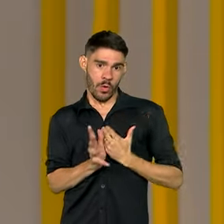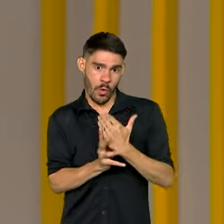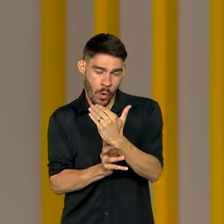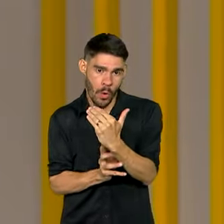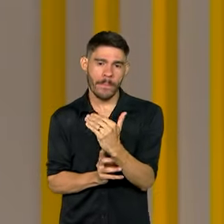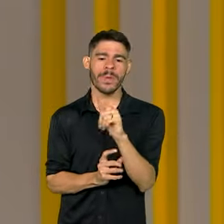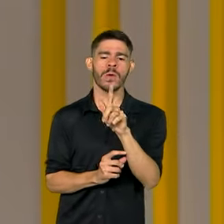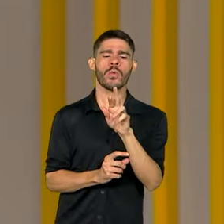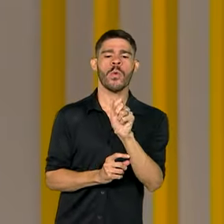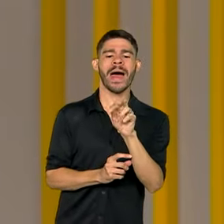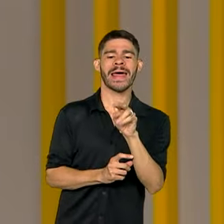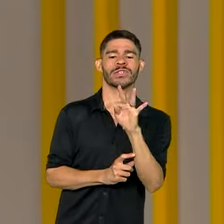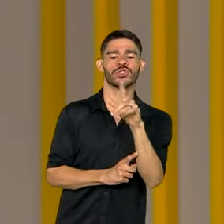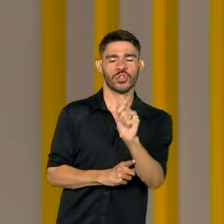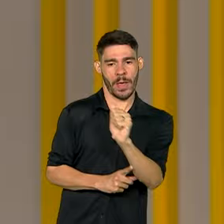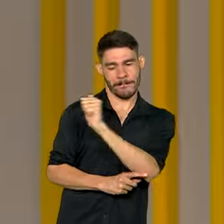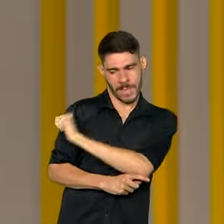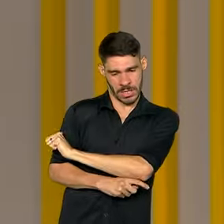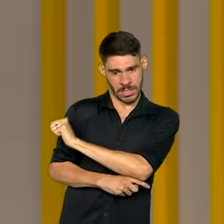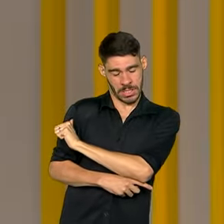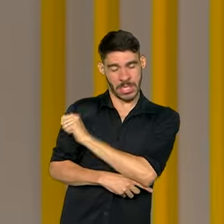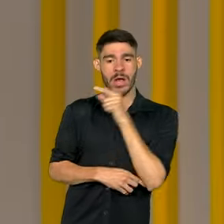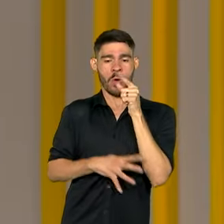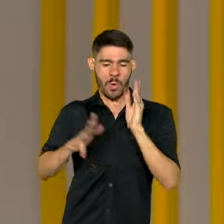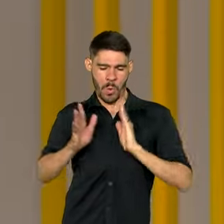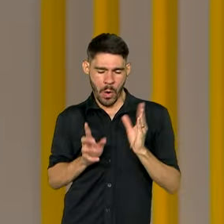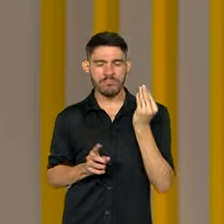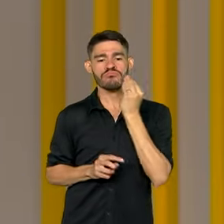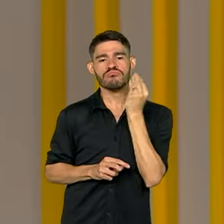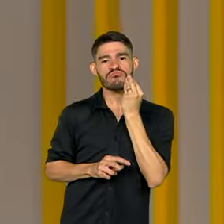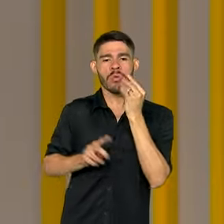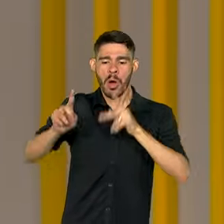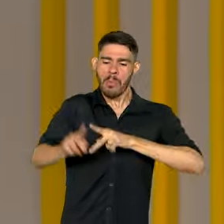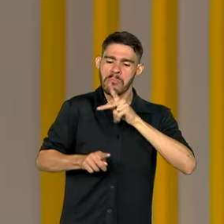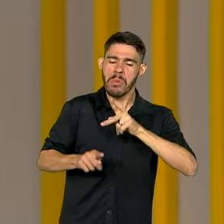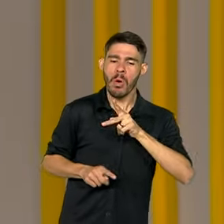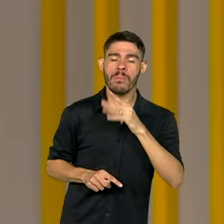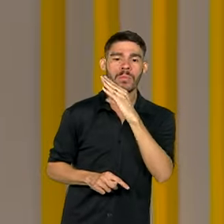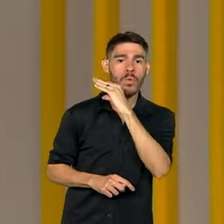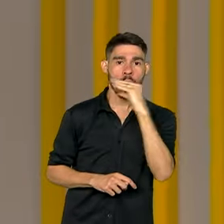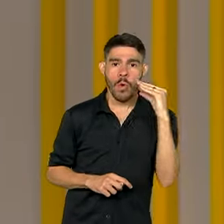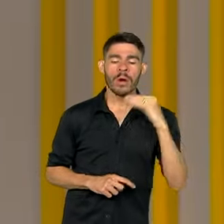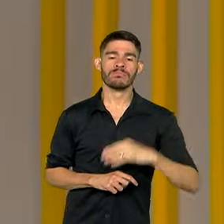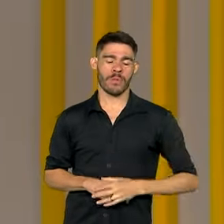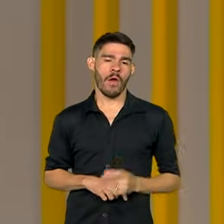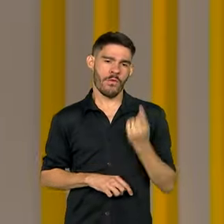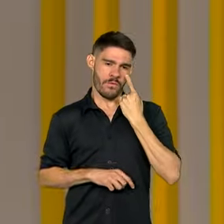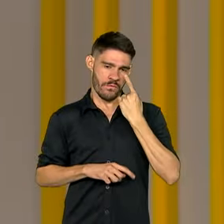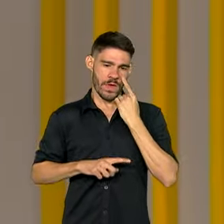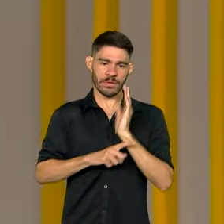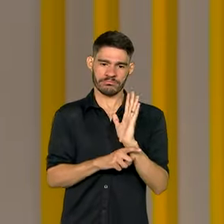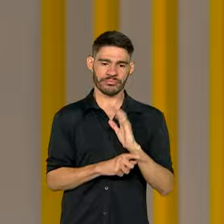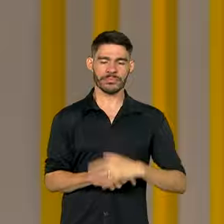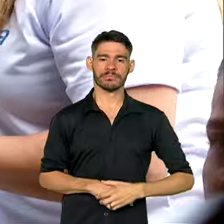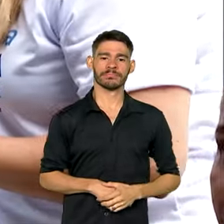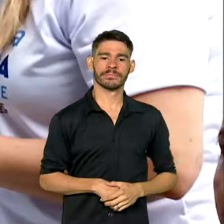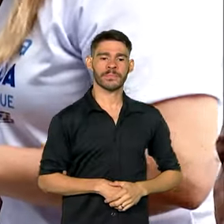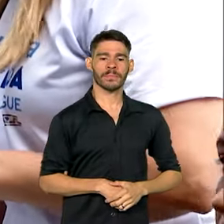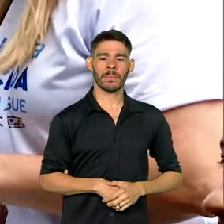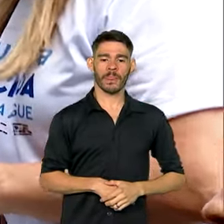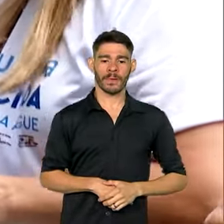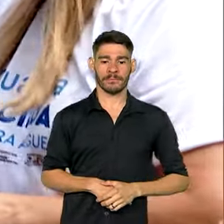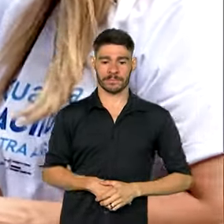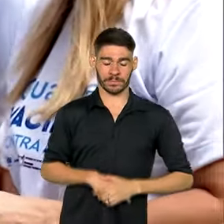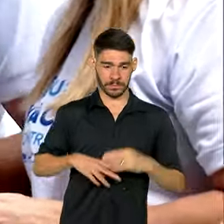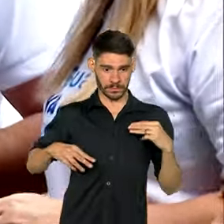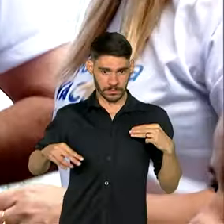em Guaratiba, no Rio de Janeiro, uma fase de teste para a população adulta. Veja na reportagem.